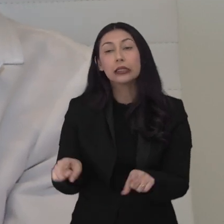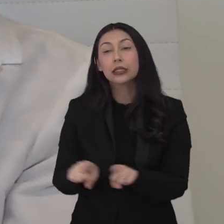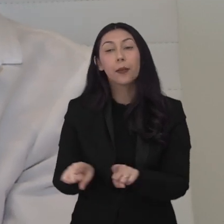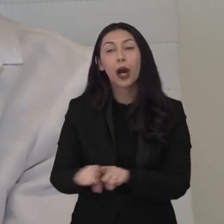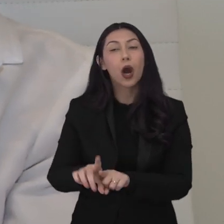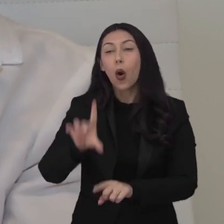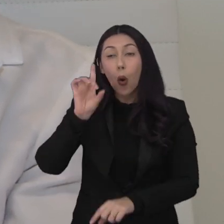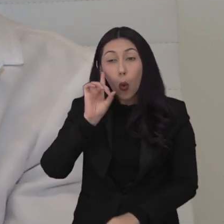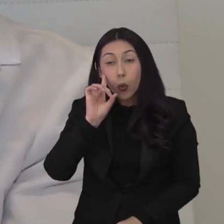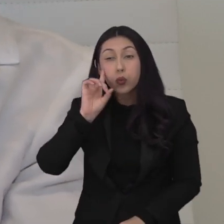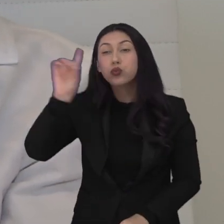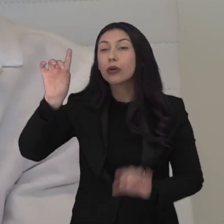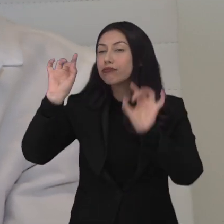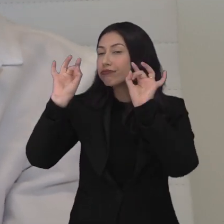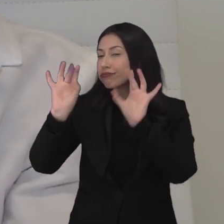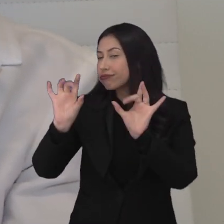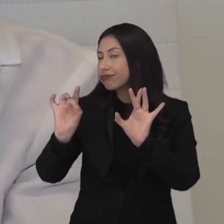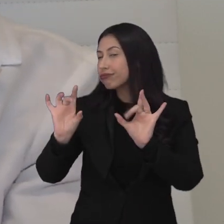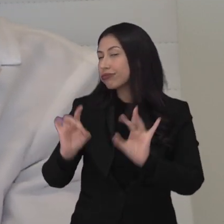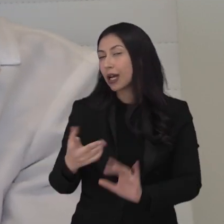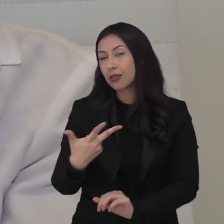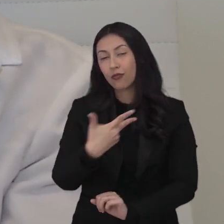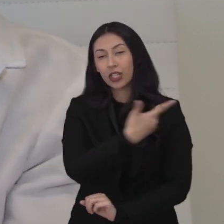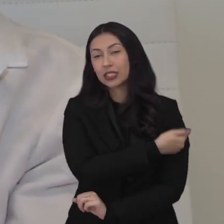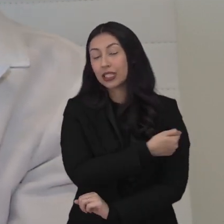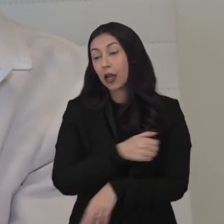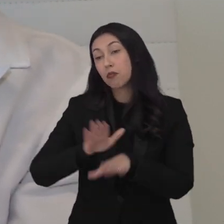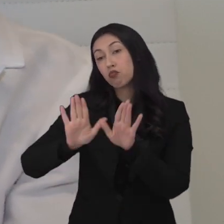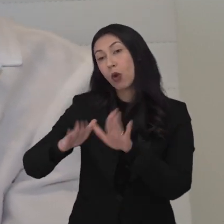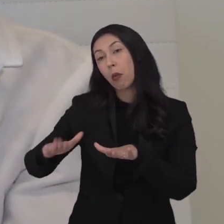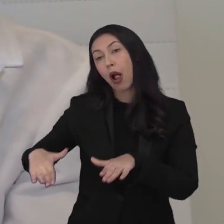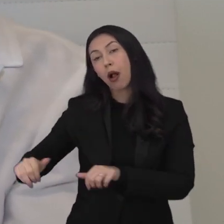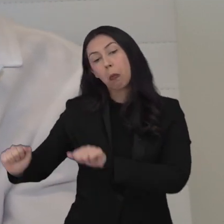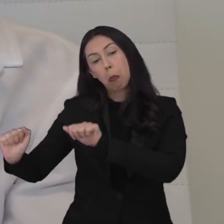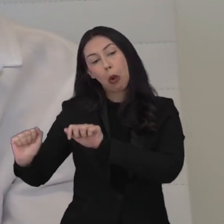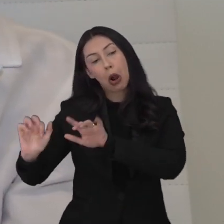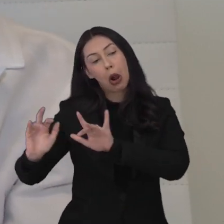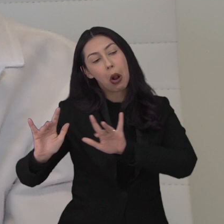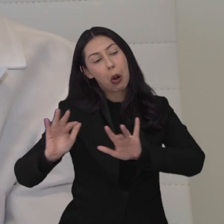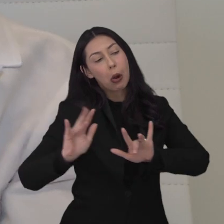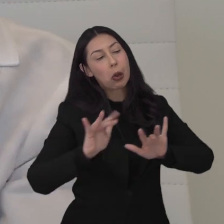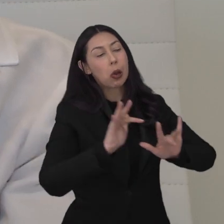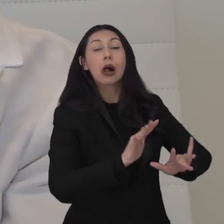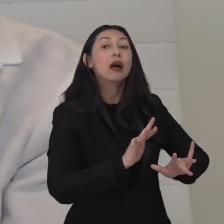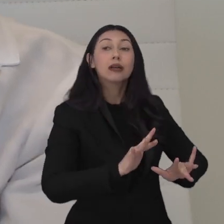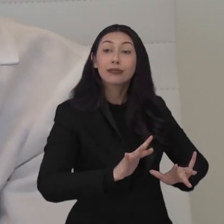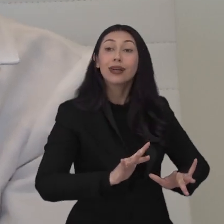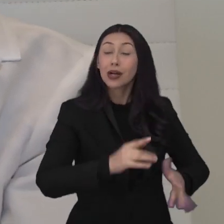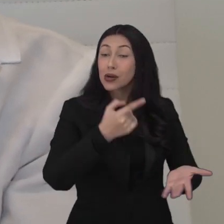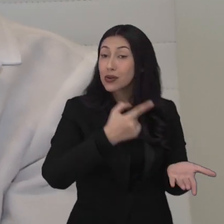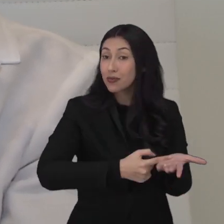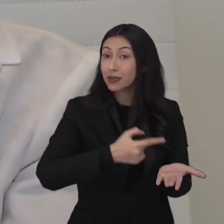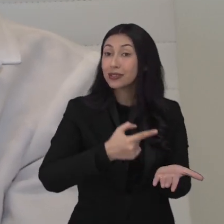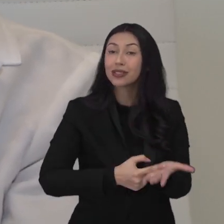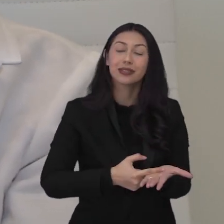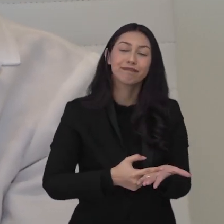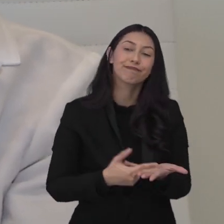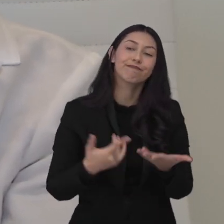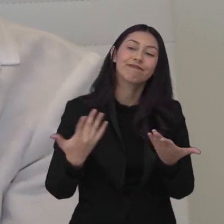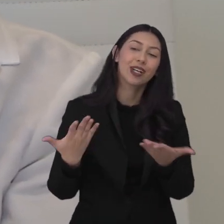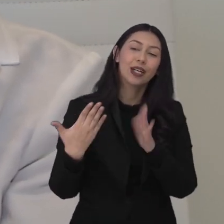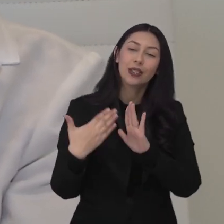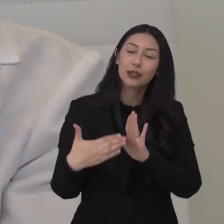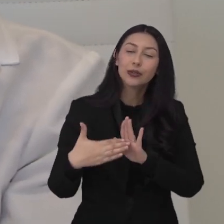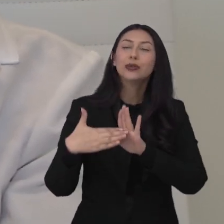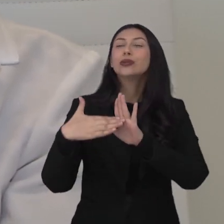fazer uma dia de de vacinação PR os pais levarem essas crianças lá na escola é o que tá programado